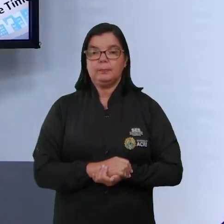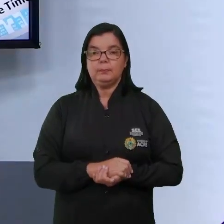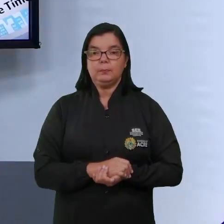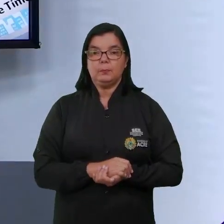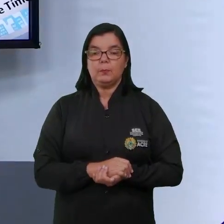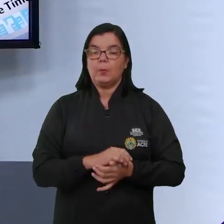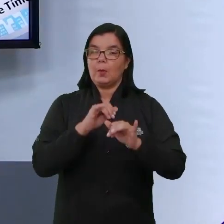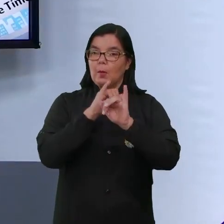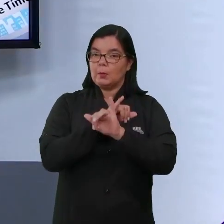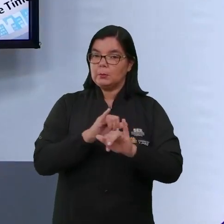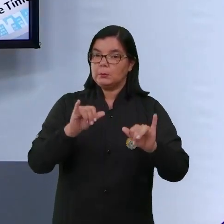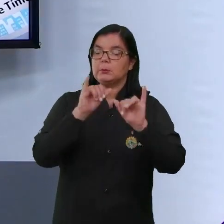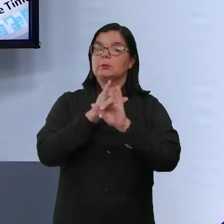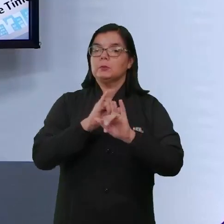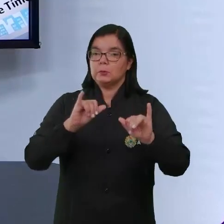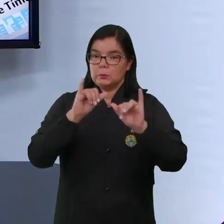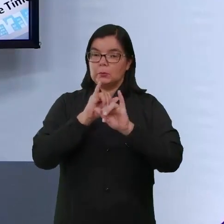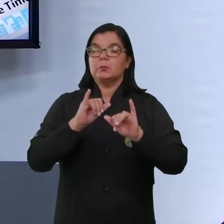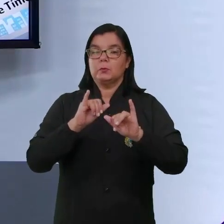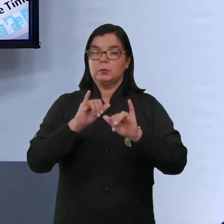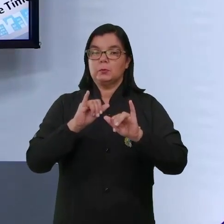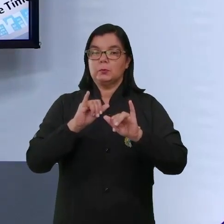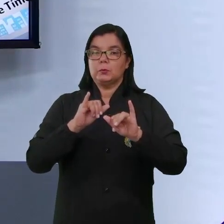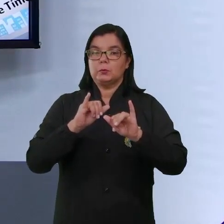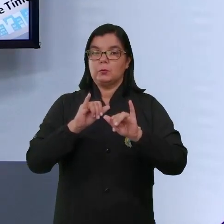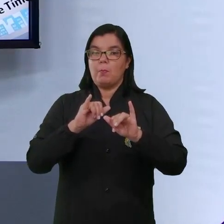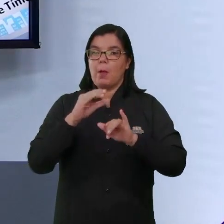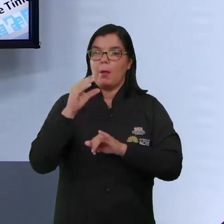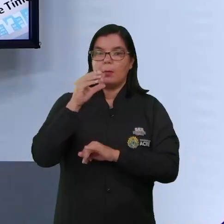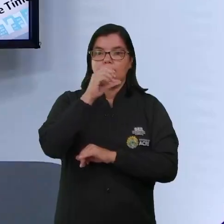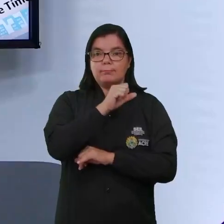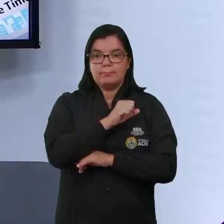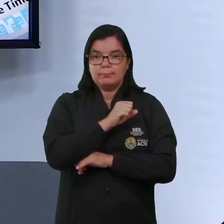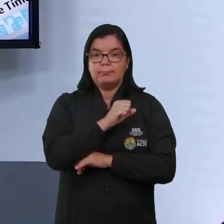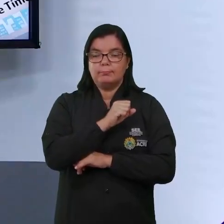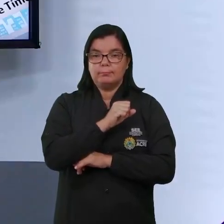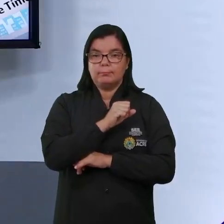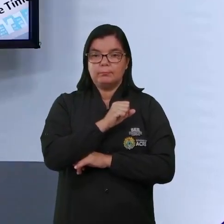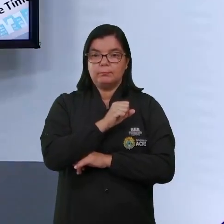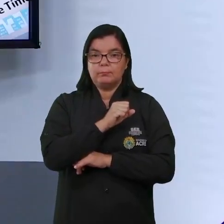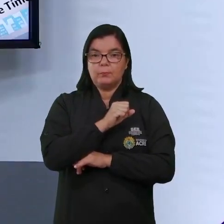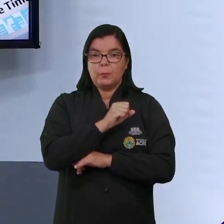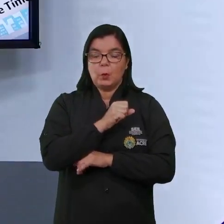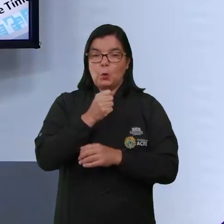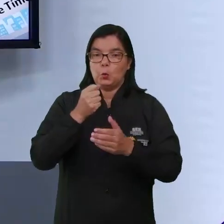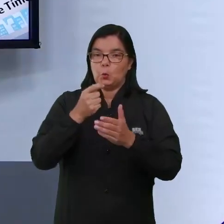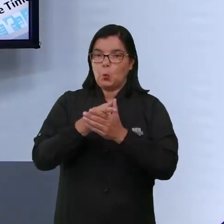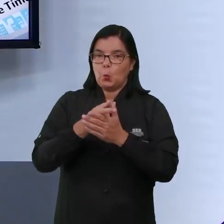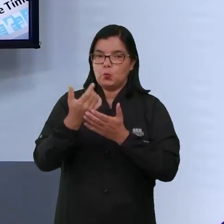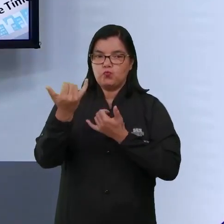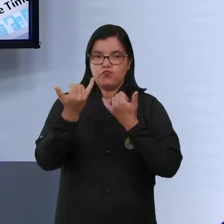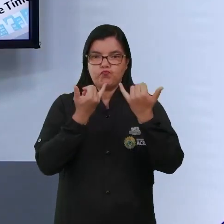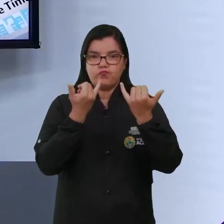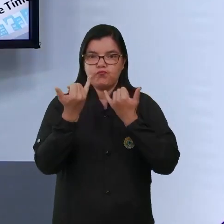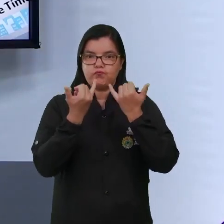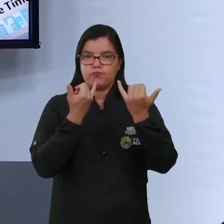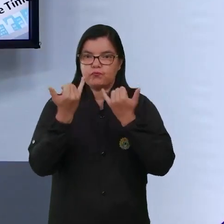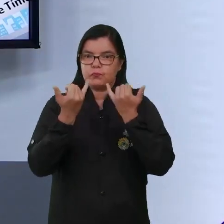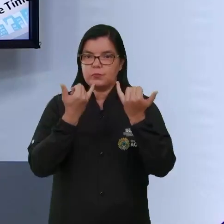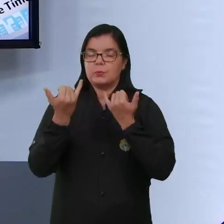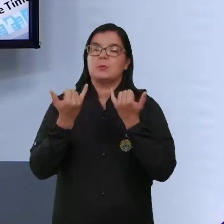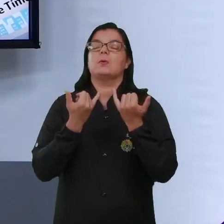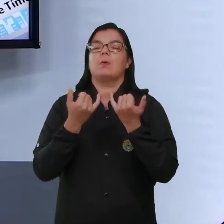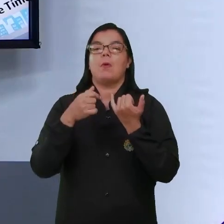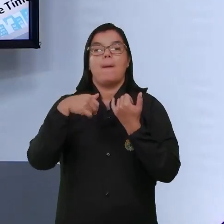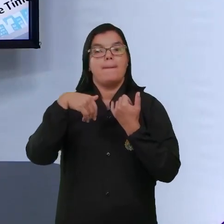as informações, elas ficaram cada vez mais ágeis. O nosso consumo de informação hoje